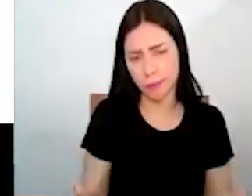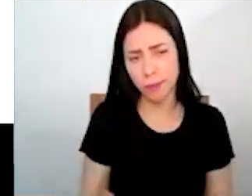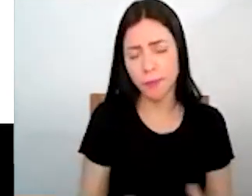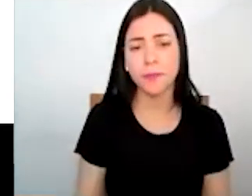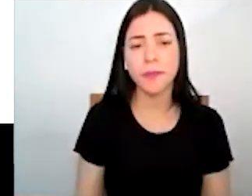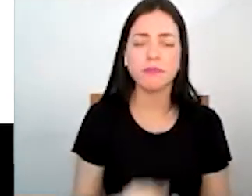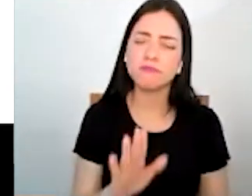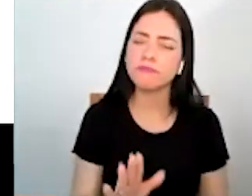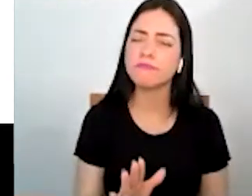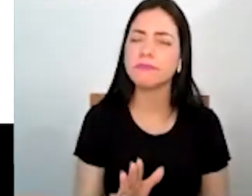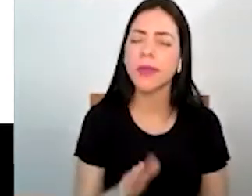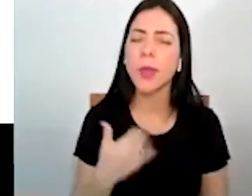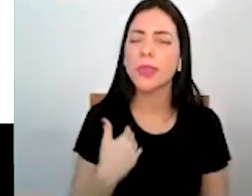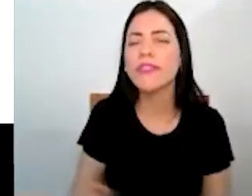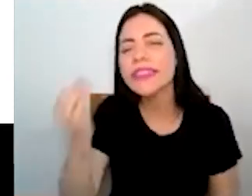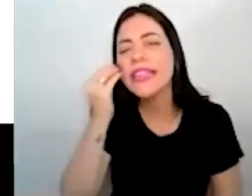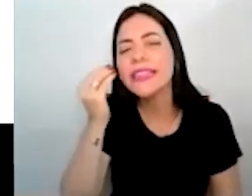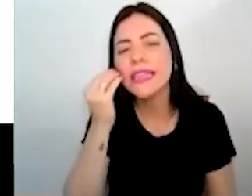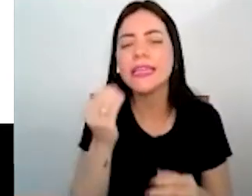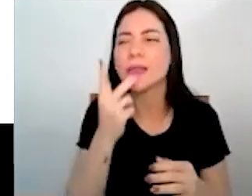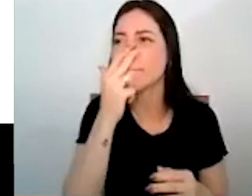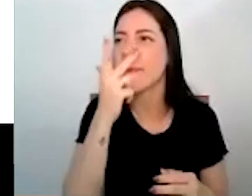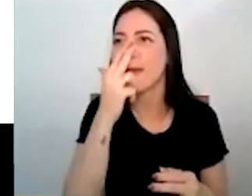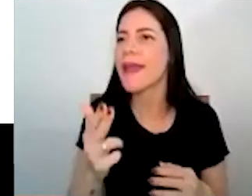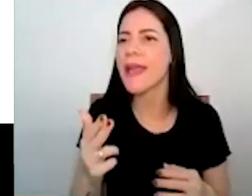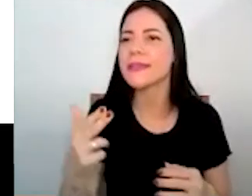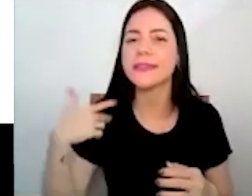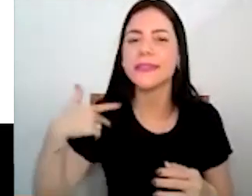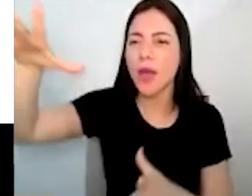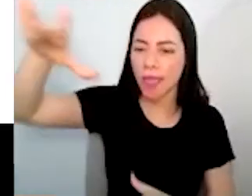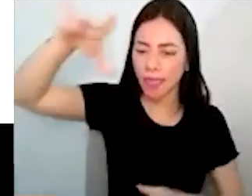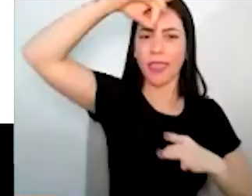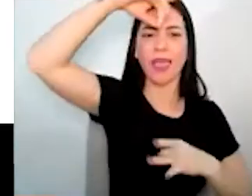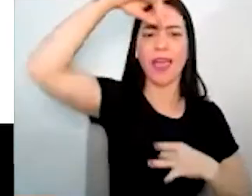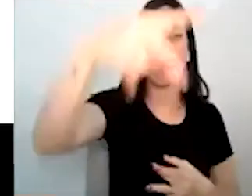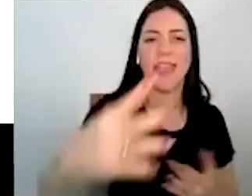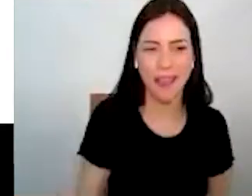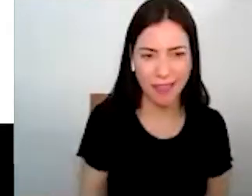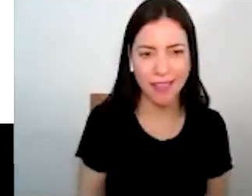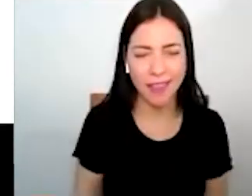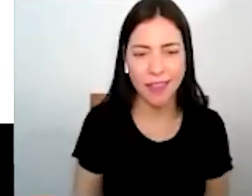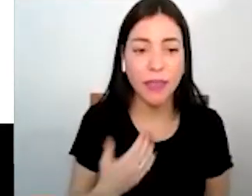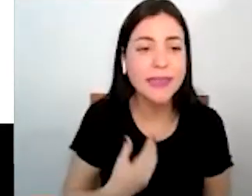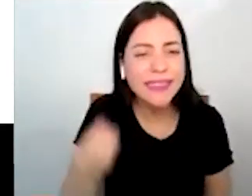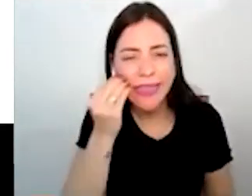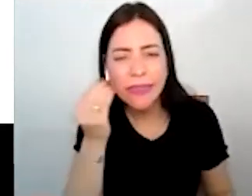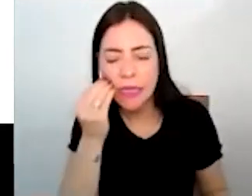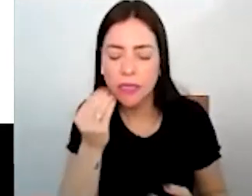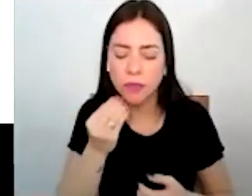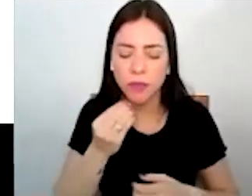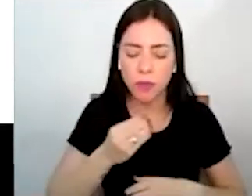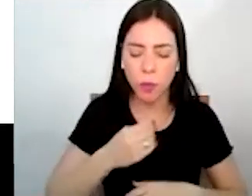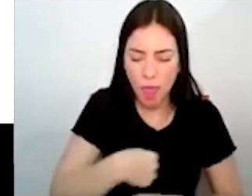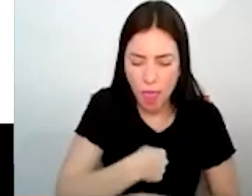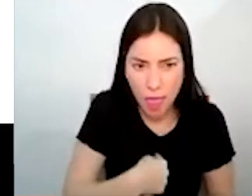de alguma maneira eu estava tentando tomar o lugar dele, né? Para falar dele, eu estava tentando, ali de algumas maneiras a gente ficou tentando e